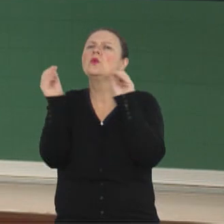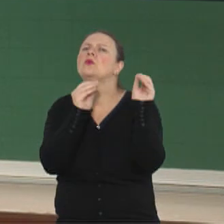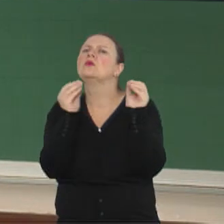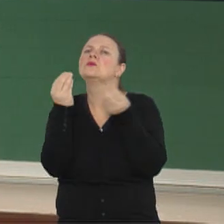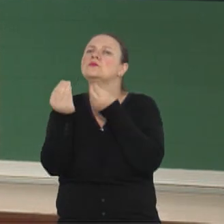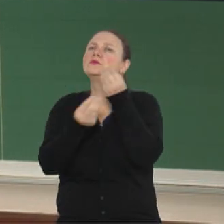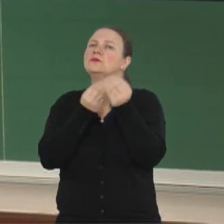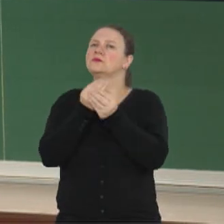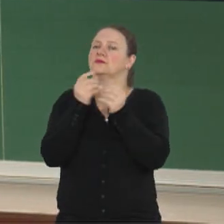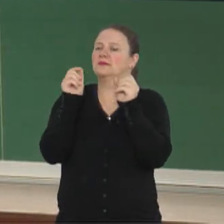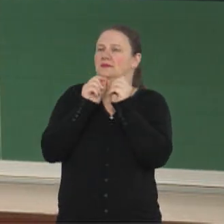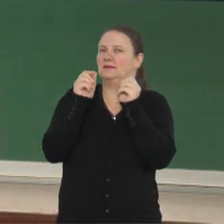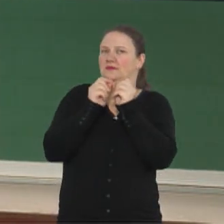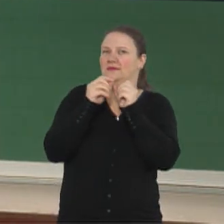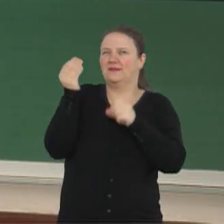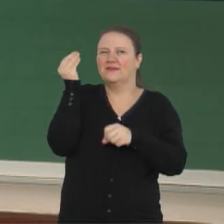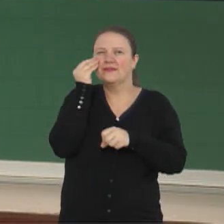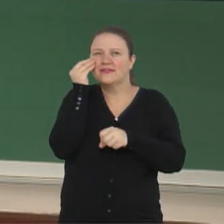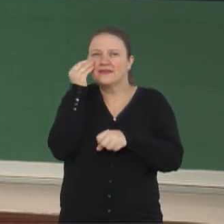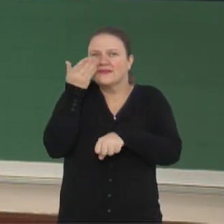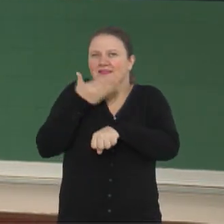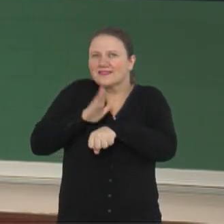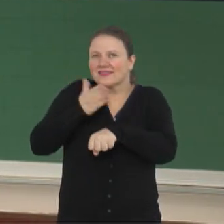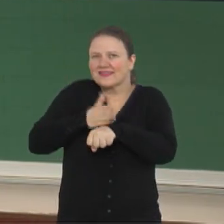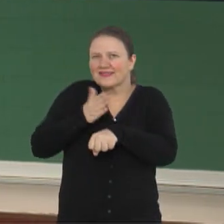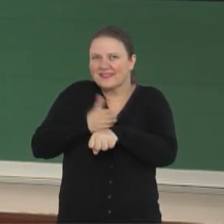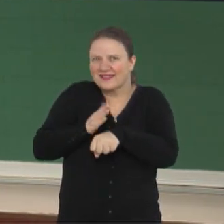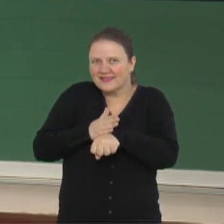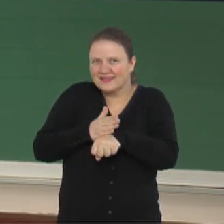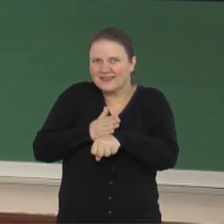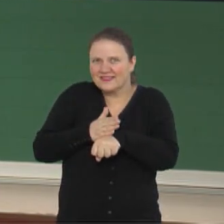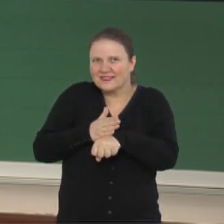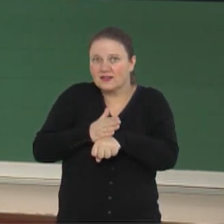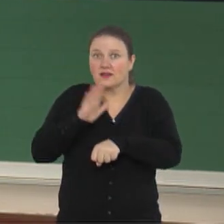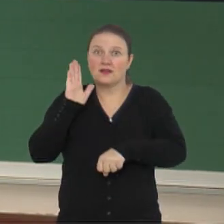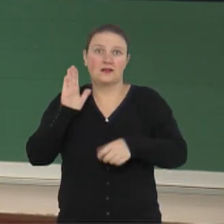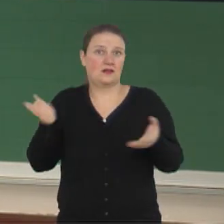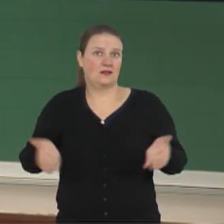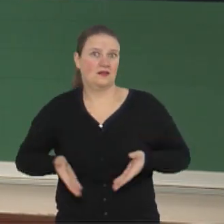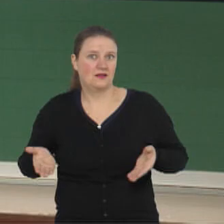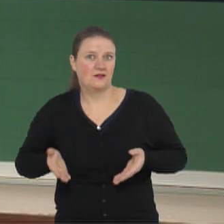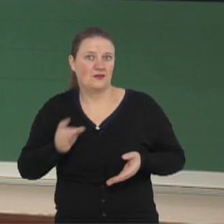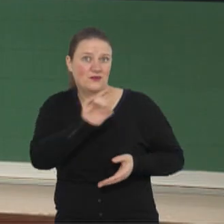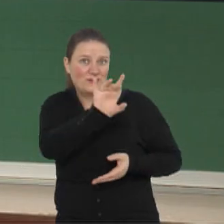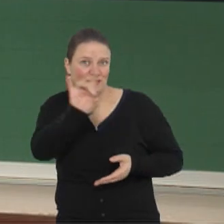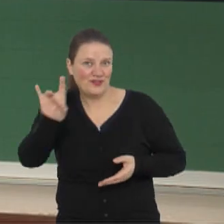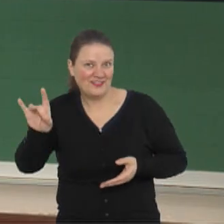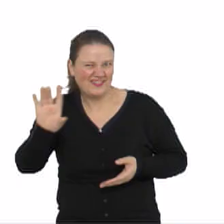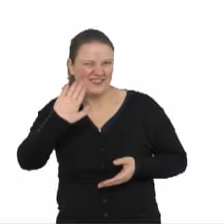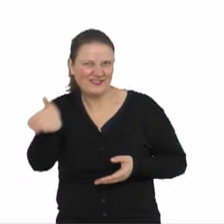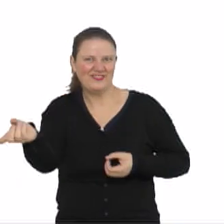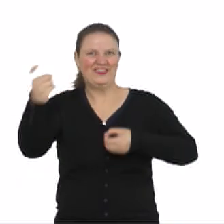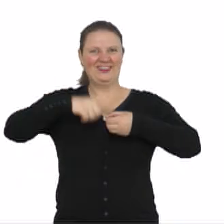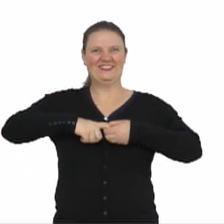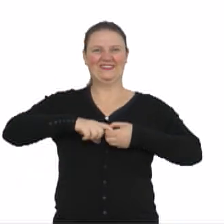aprendeu, vamos tentar resolver essa expressão. Agora é com vocês.